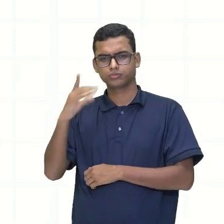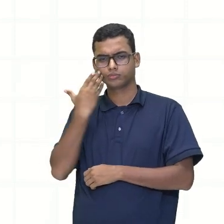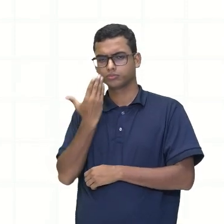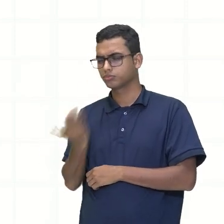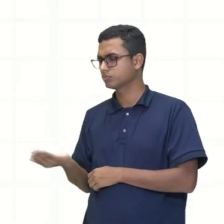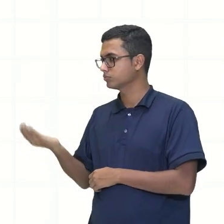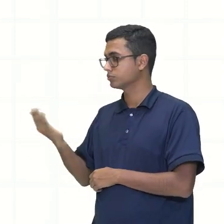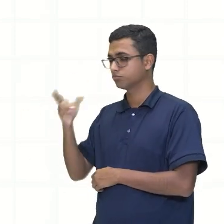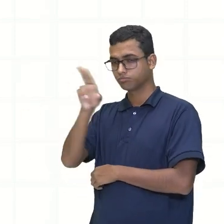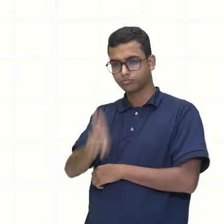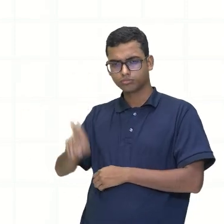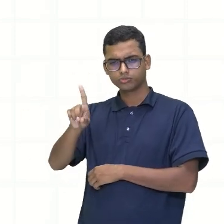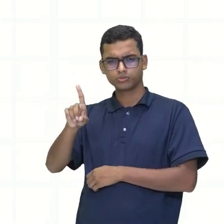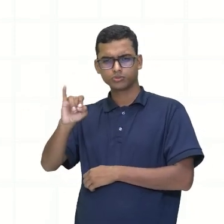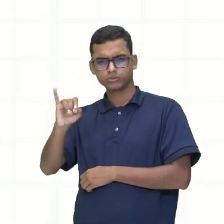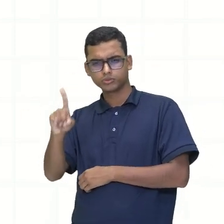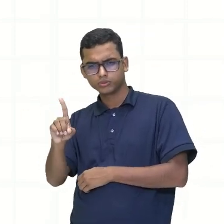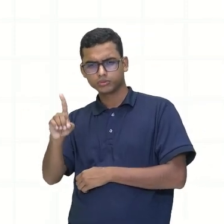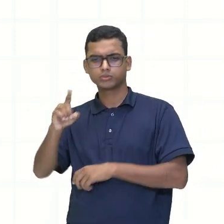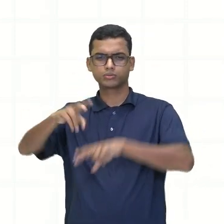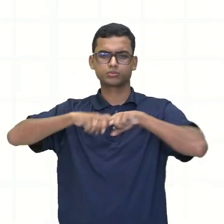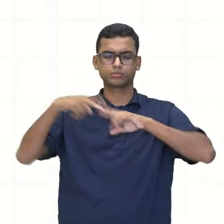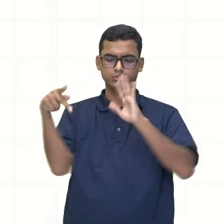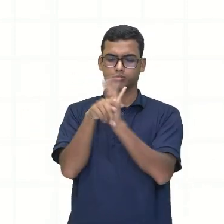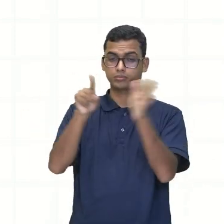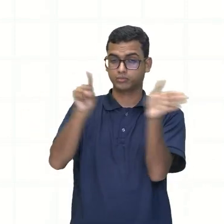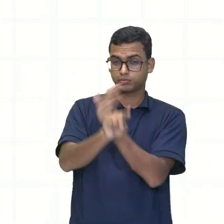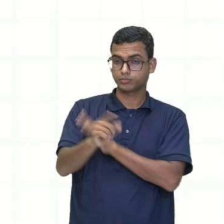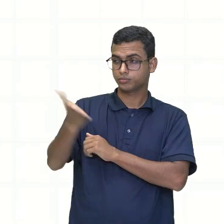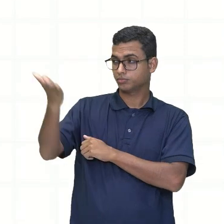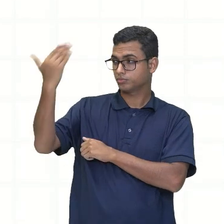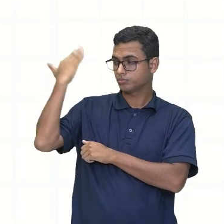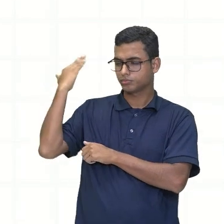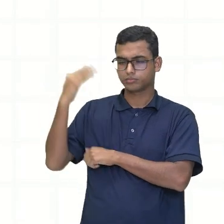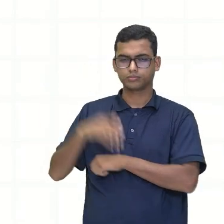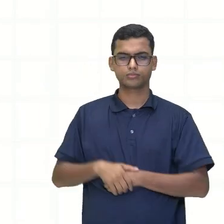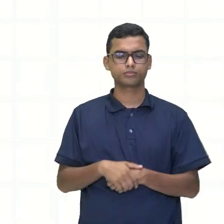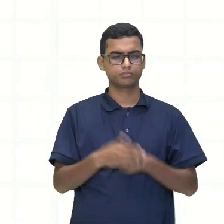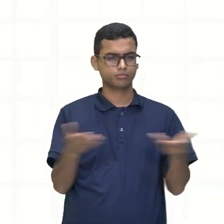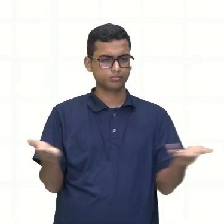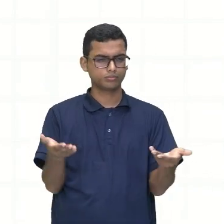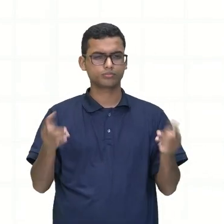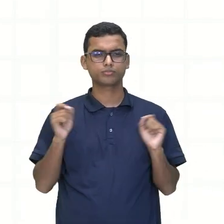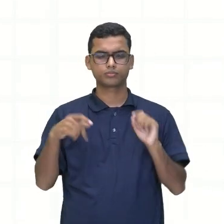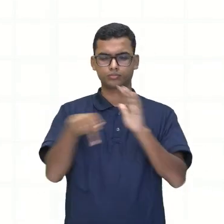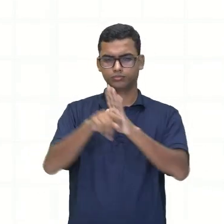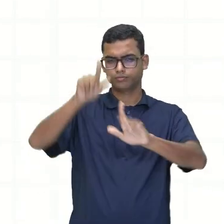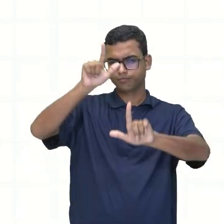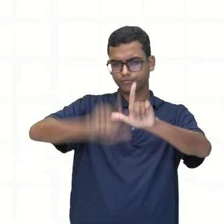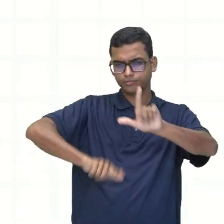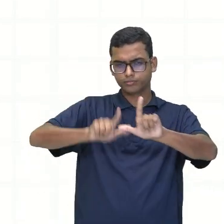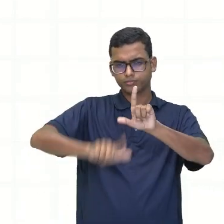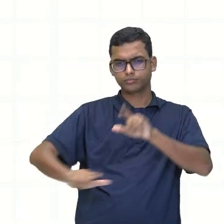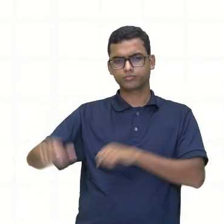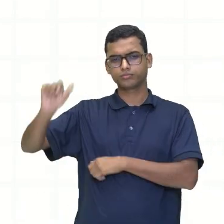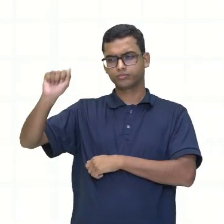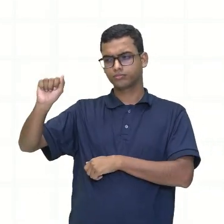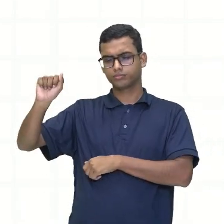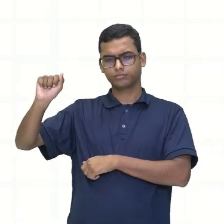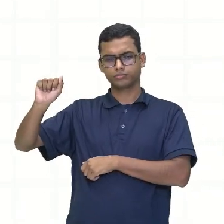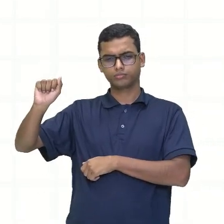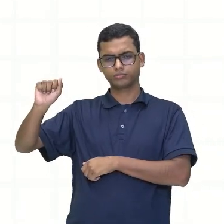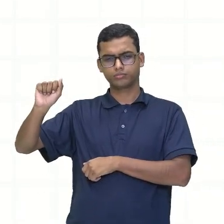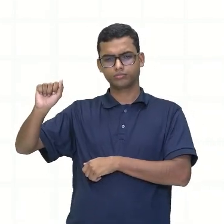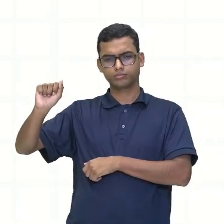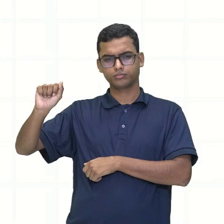vou utilizar o did porque é uma pergunta no passado. Vamos eliminar, então, a letra A, a gente elimina a letra